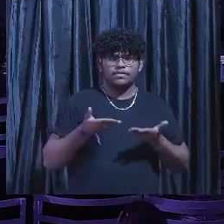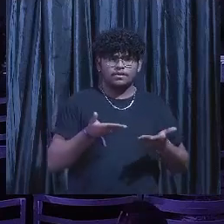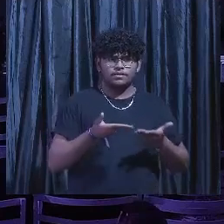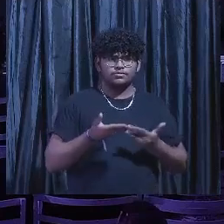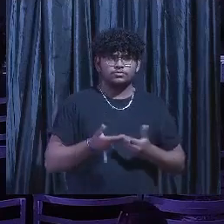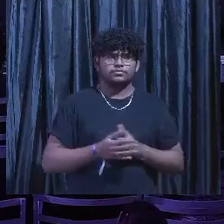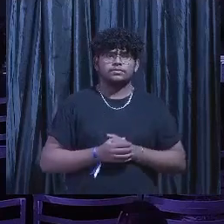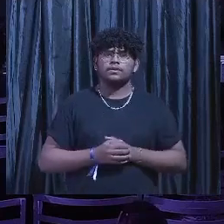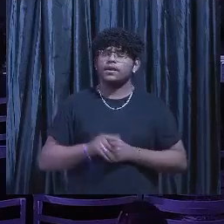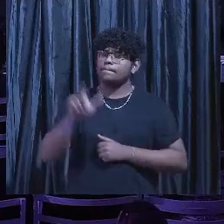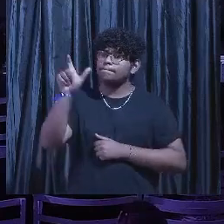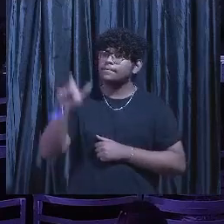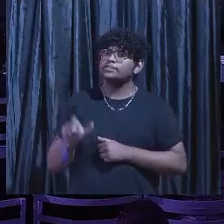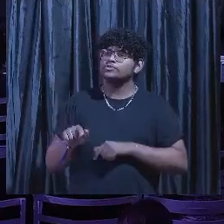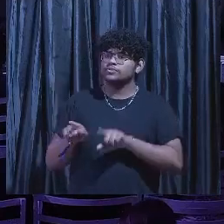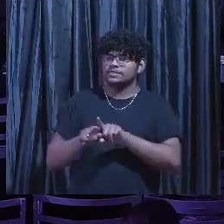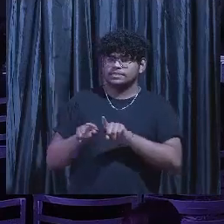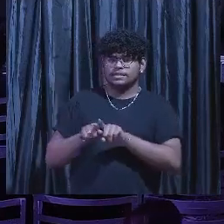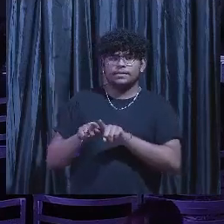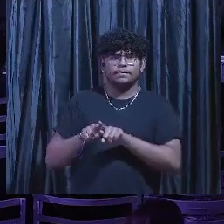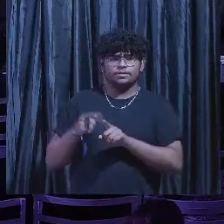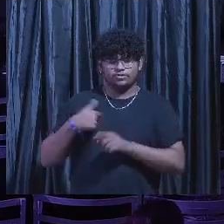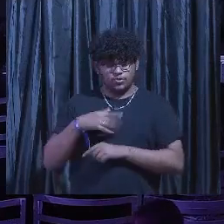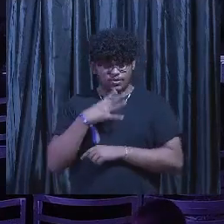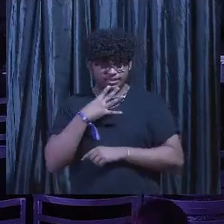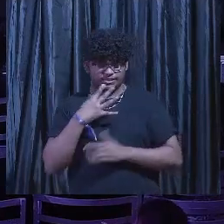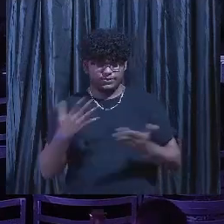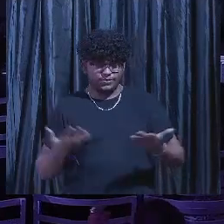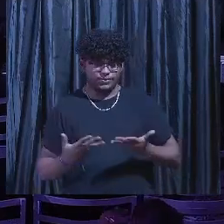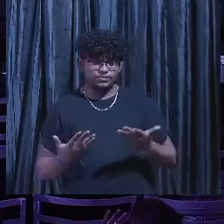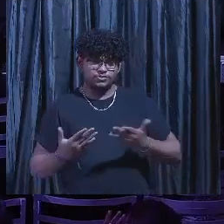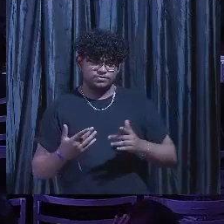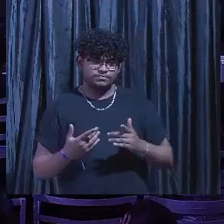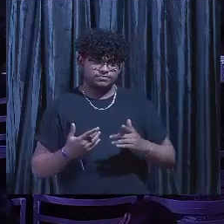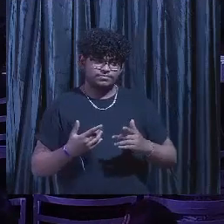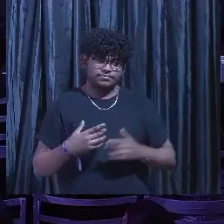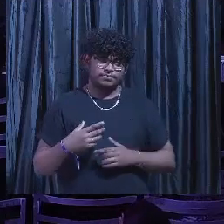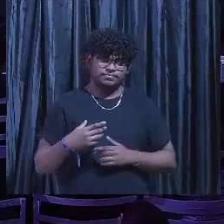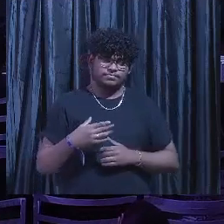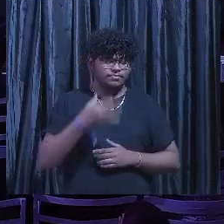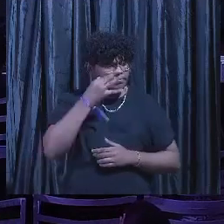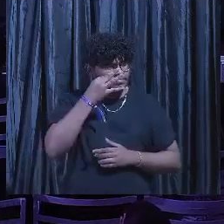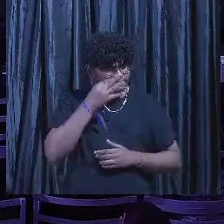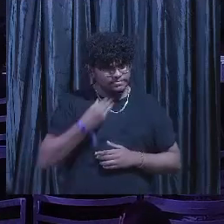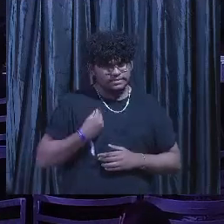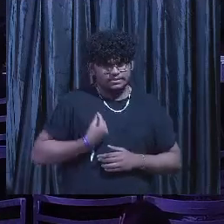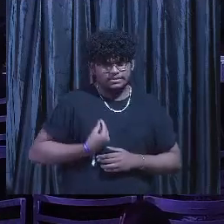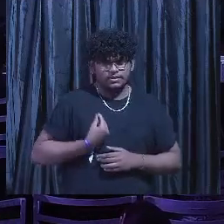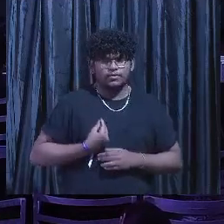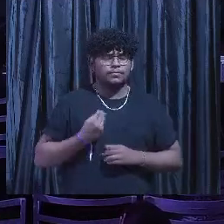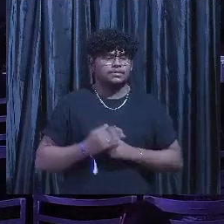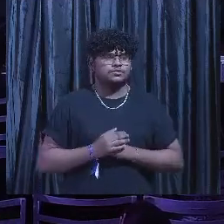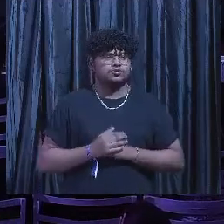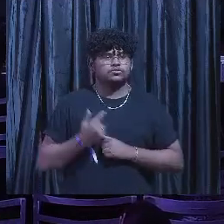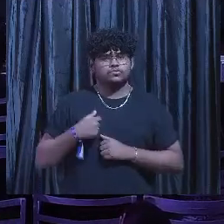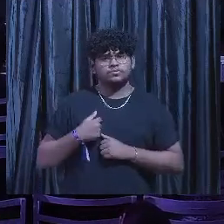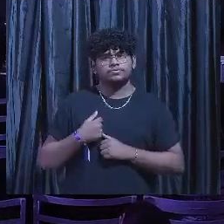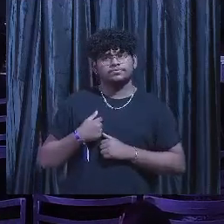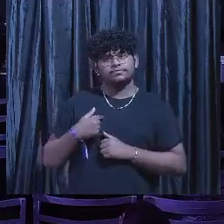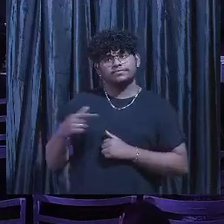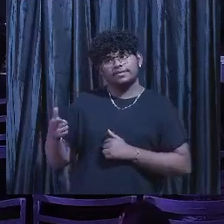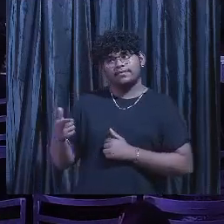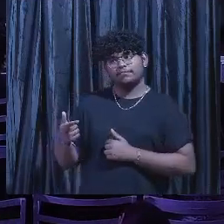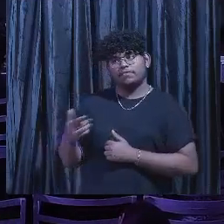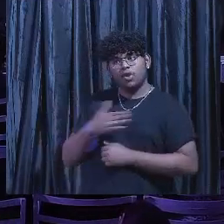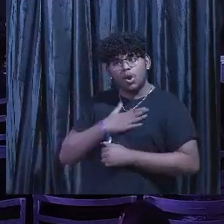outra pessoa que eu conheci hoje, pessoalmente, mas já admiro muito o trabalho. A gente já fez algumas coisas juntos